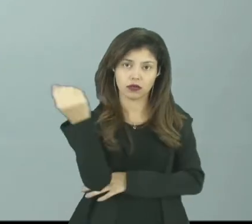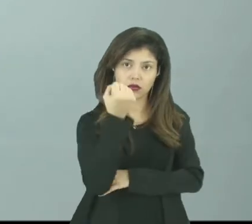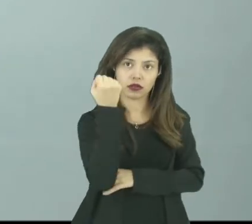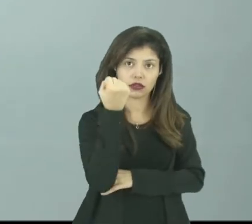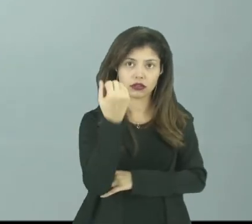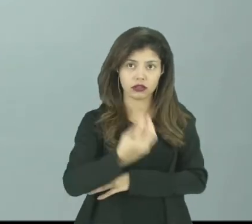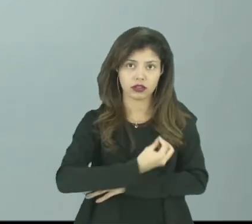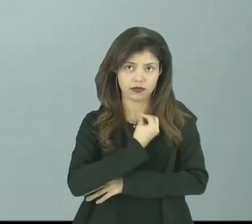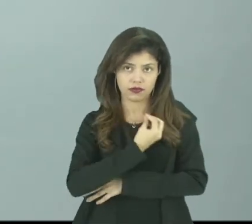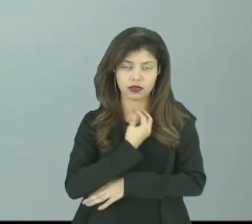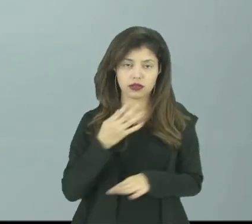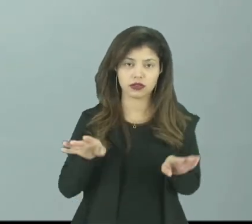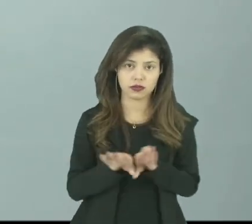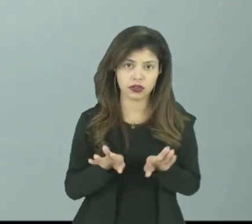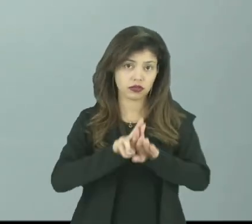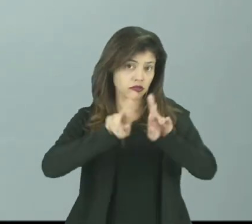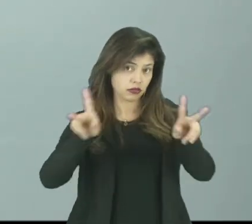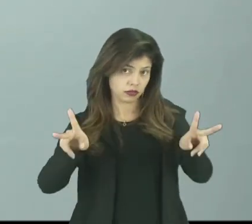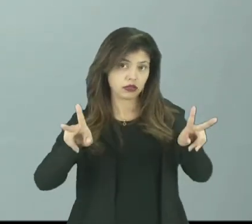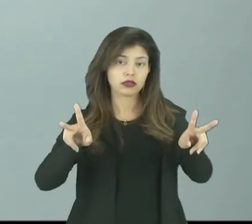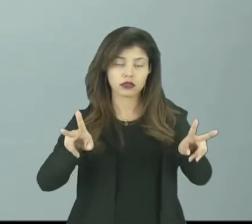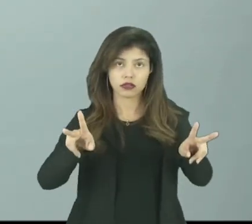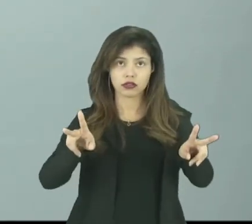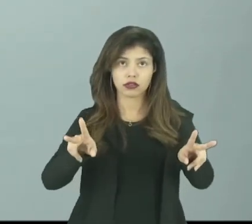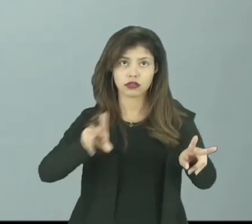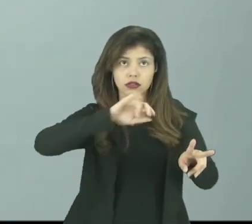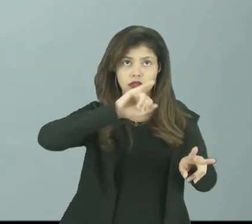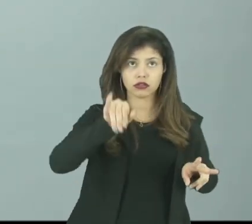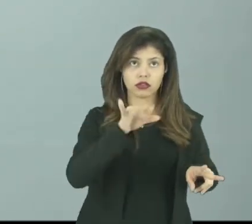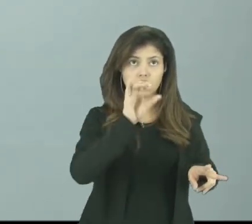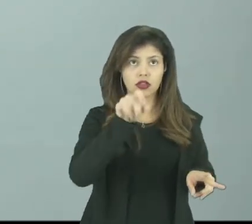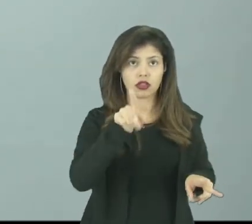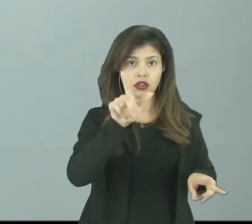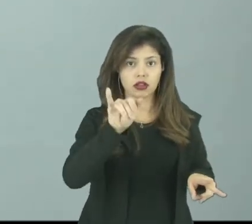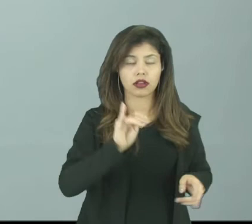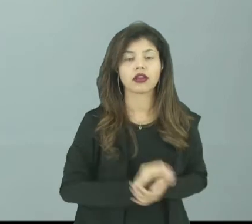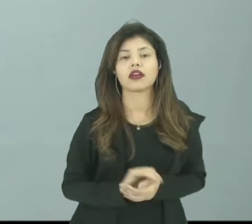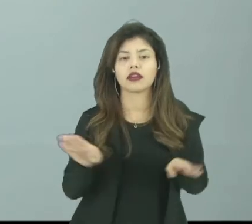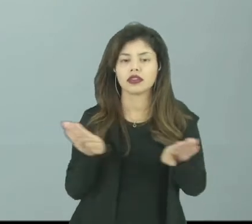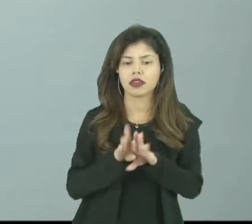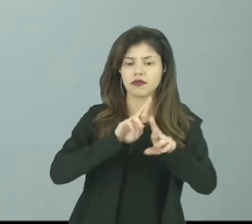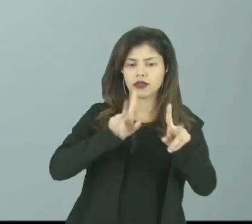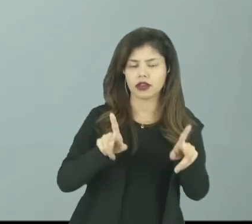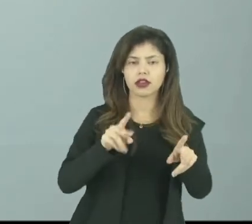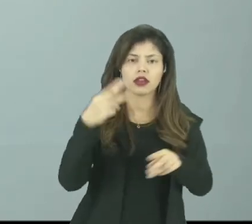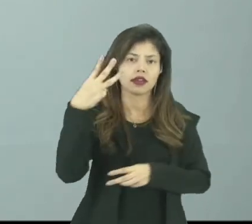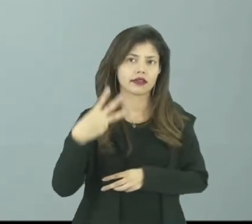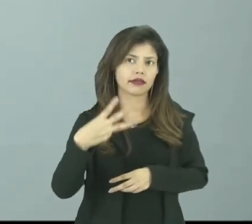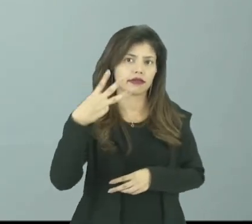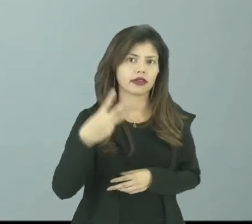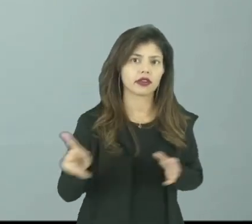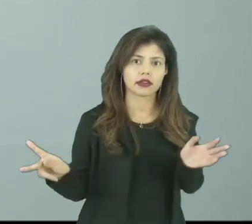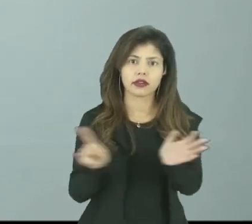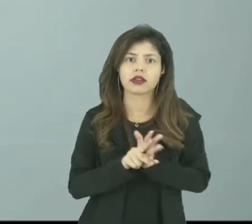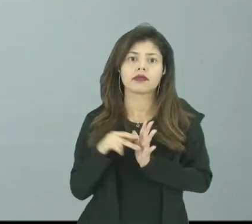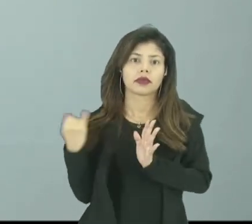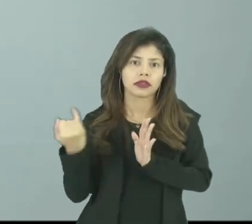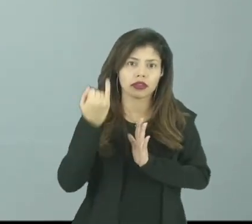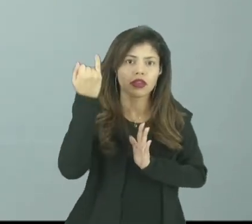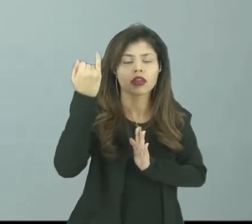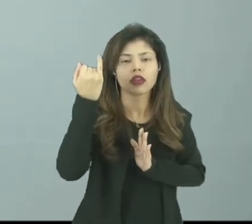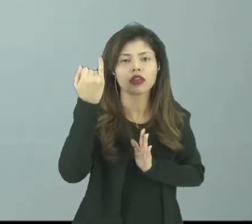inclusive da vida. Diferente de John Locke, John Locke vai dizer que tem 3 princípios que não